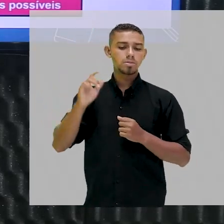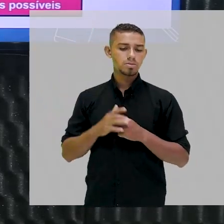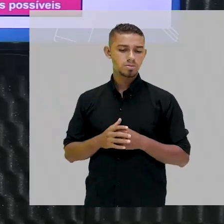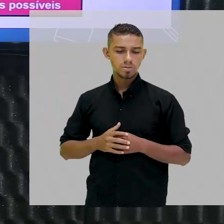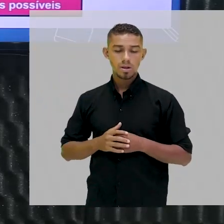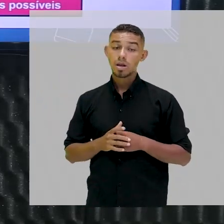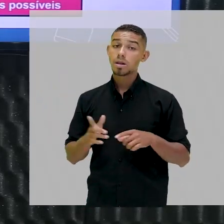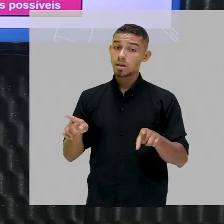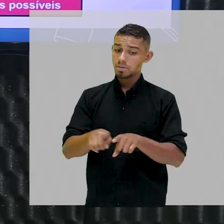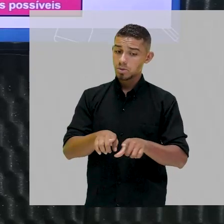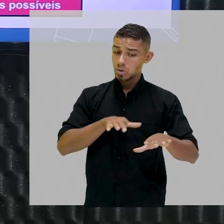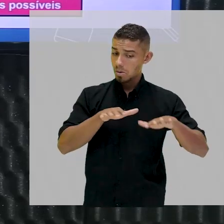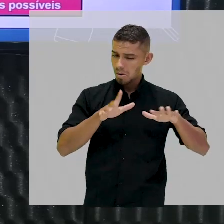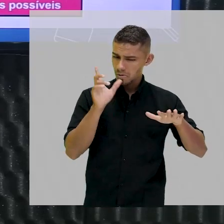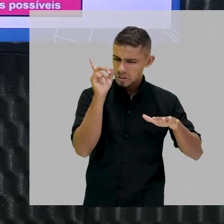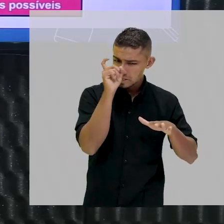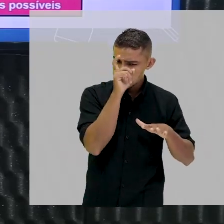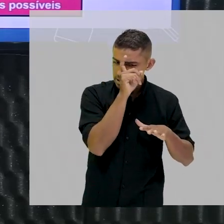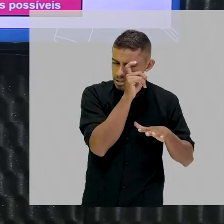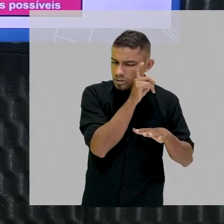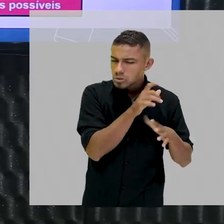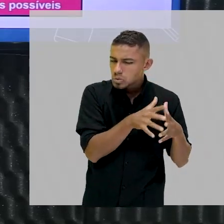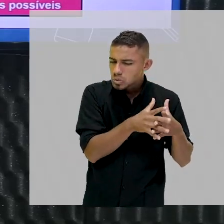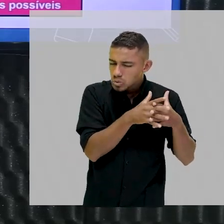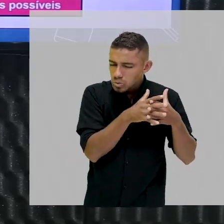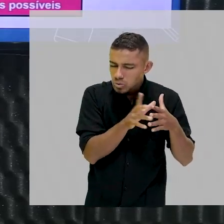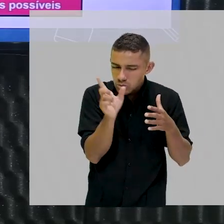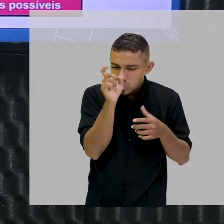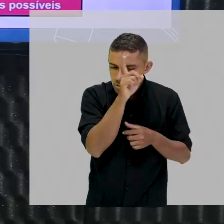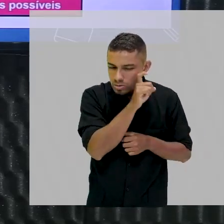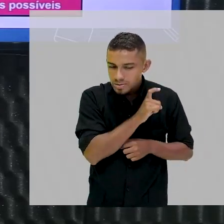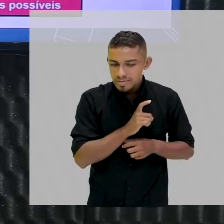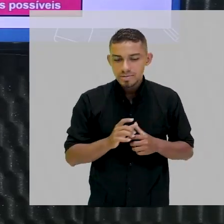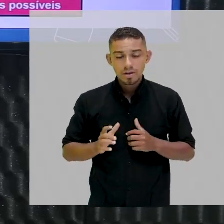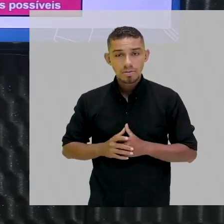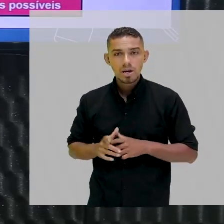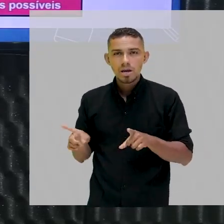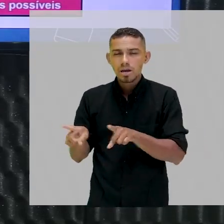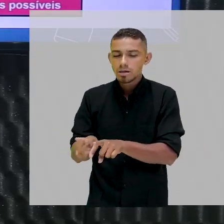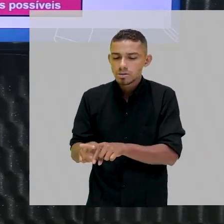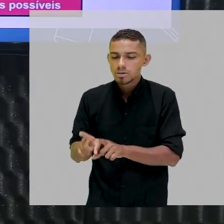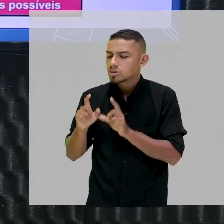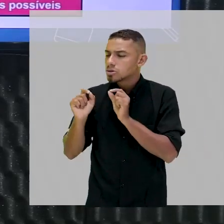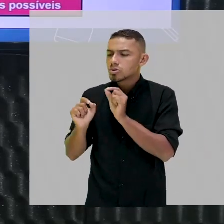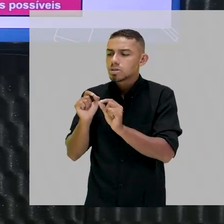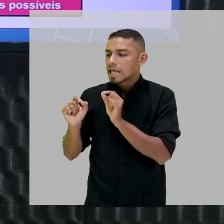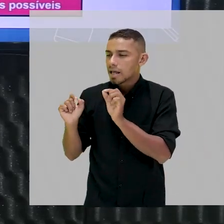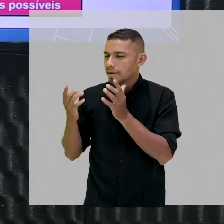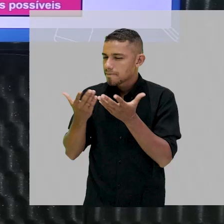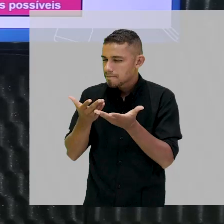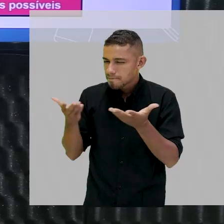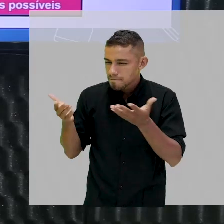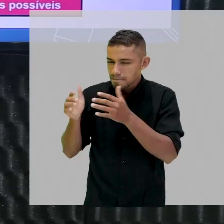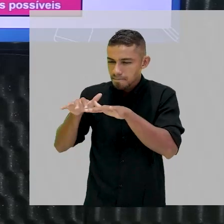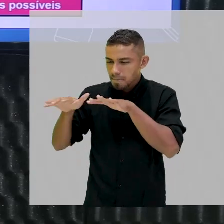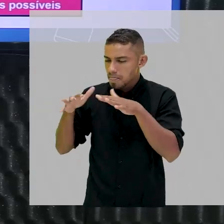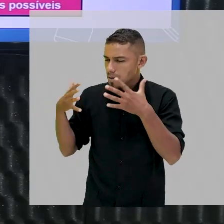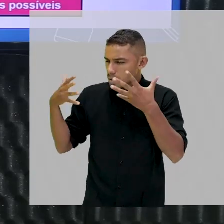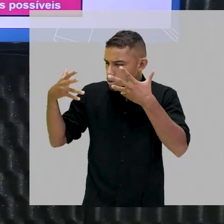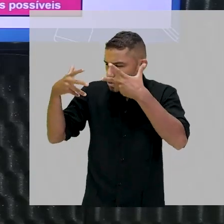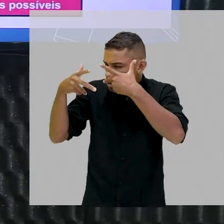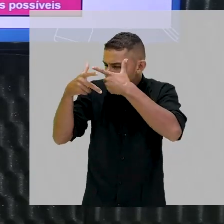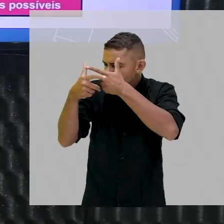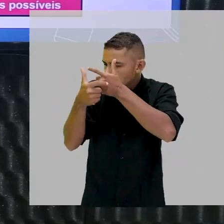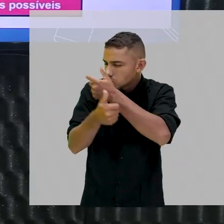dos movimentos, a limpeza dos movimentos. Professor, o que é essa limpeza dos movimentos? É